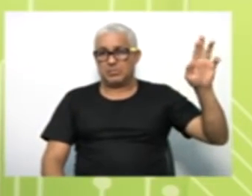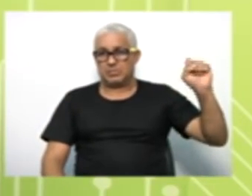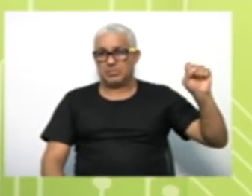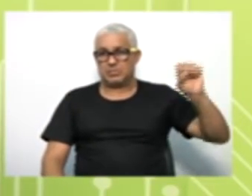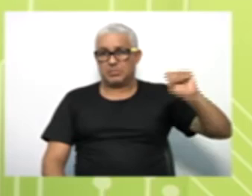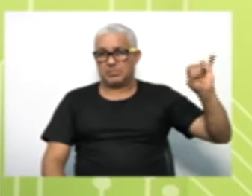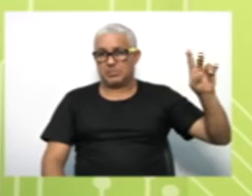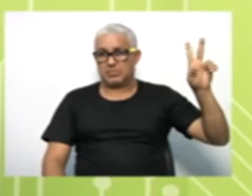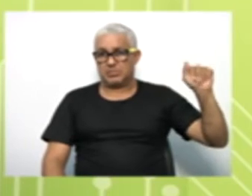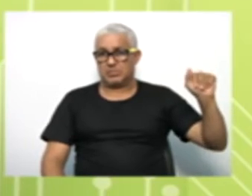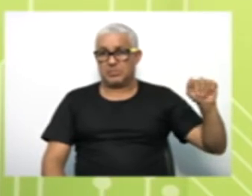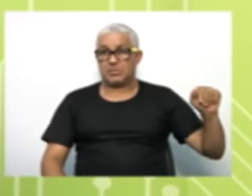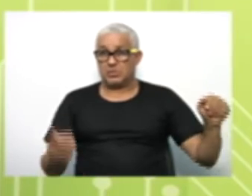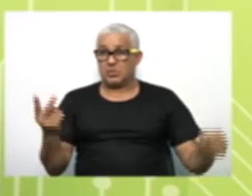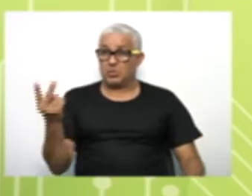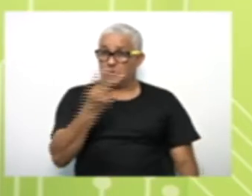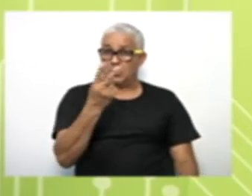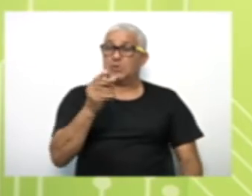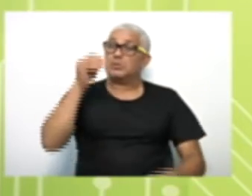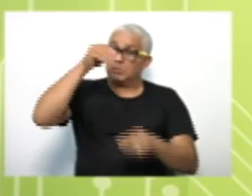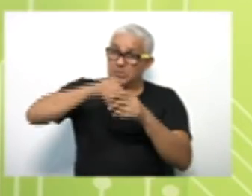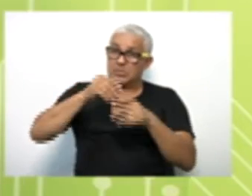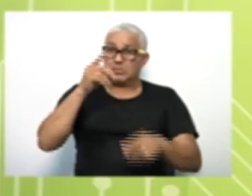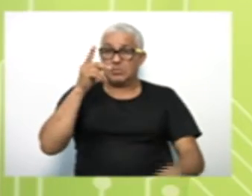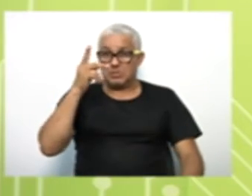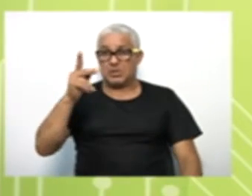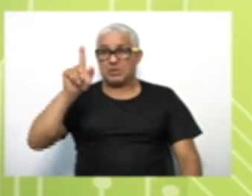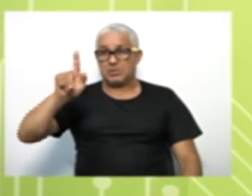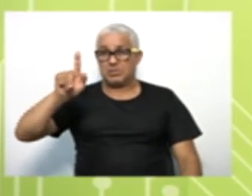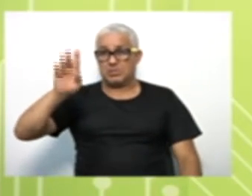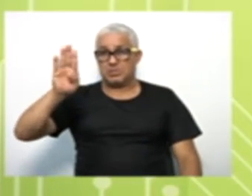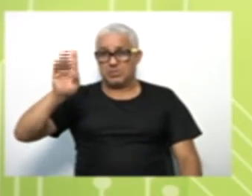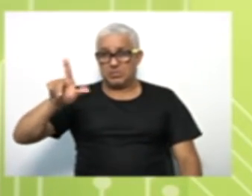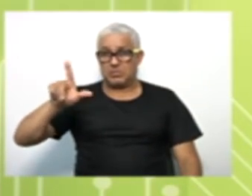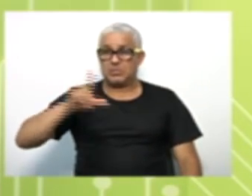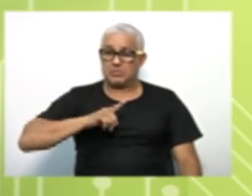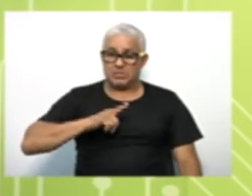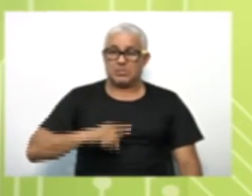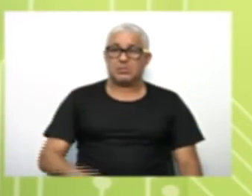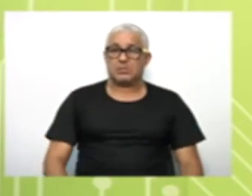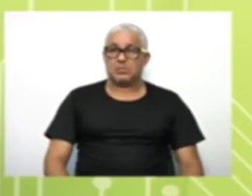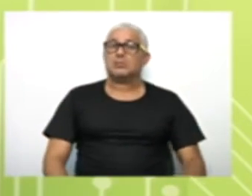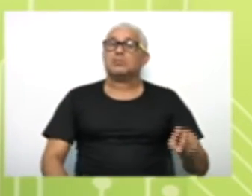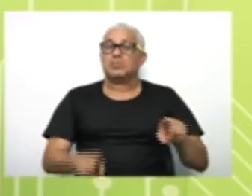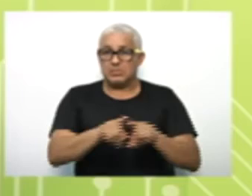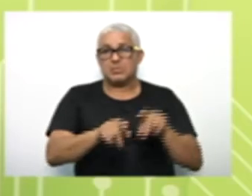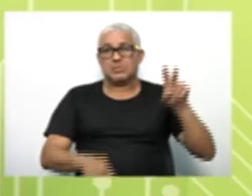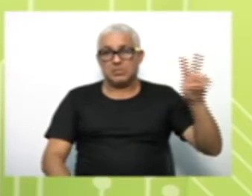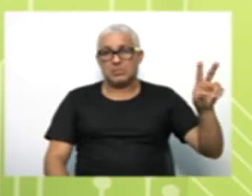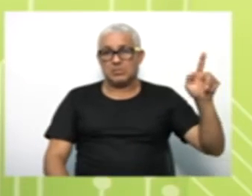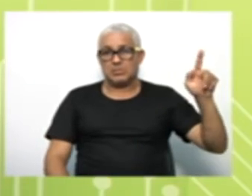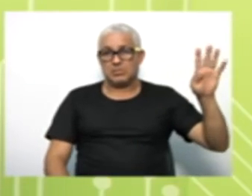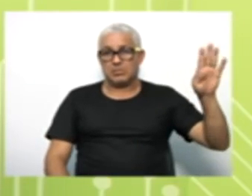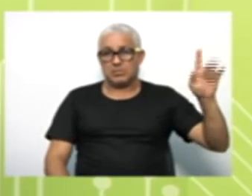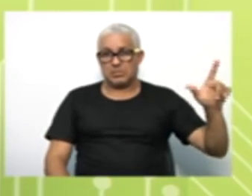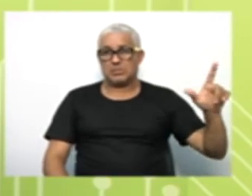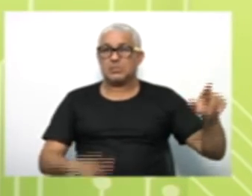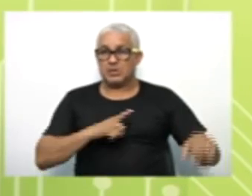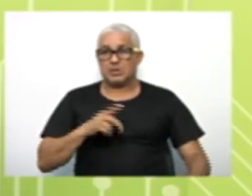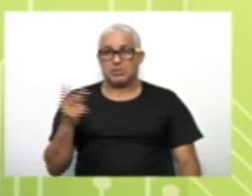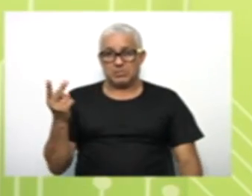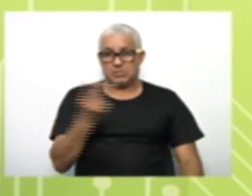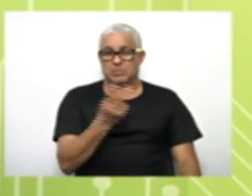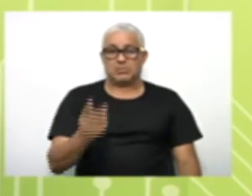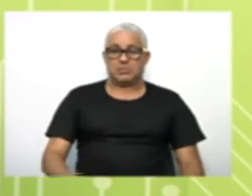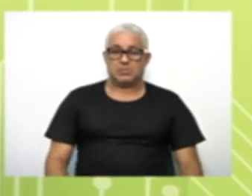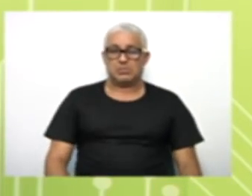essas duas formas de ser tributadas existem no PGBL e no VGBL. Uma